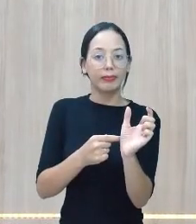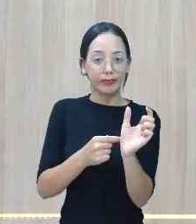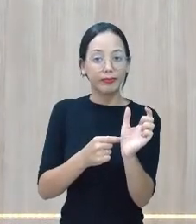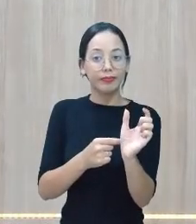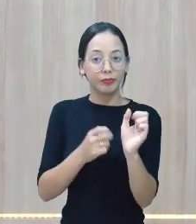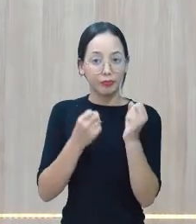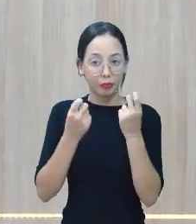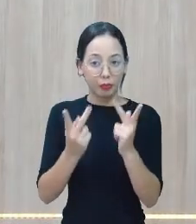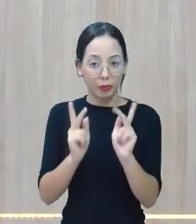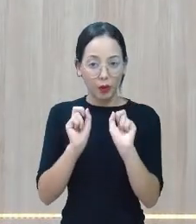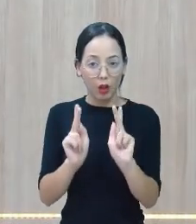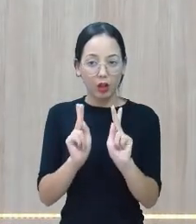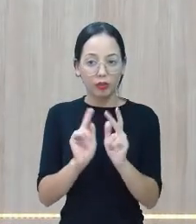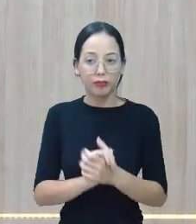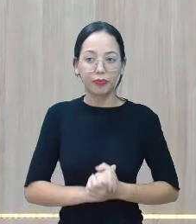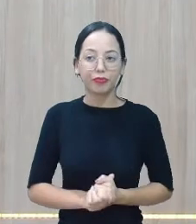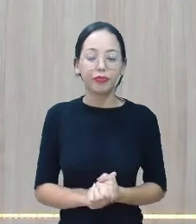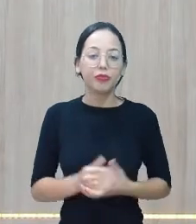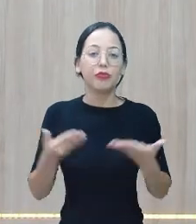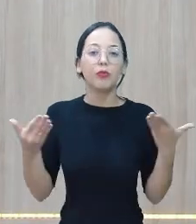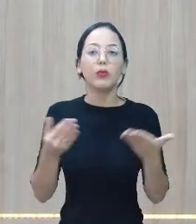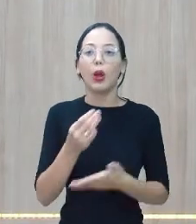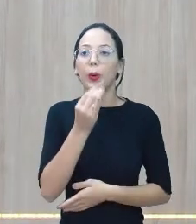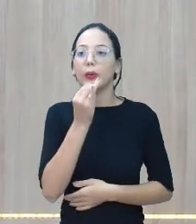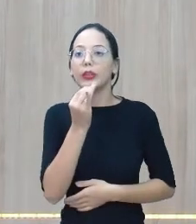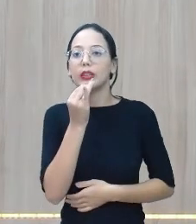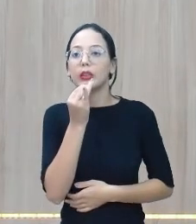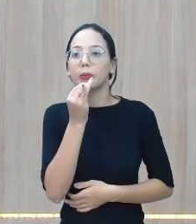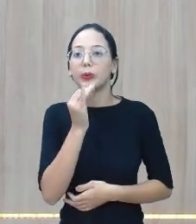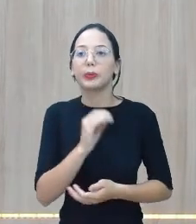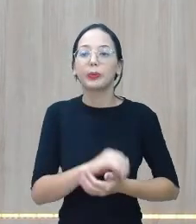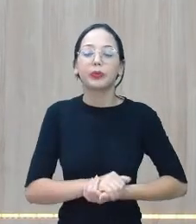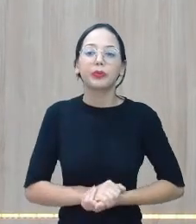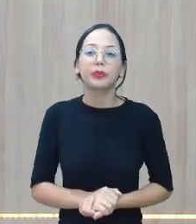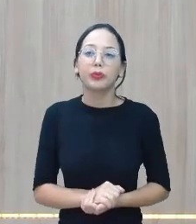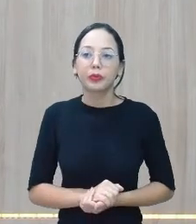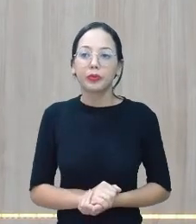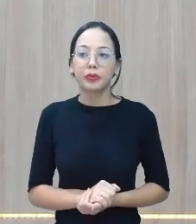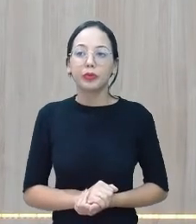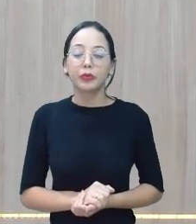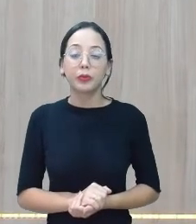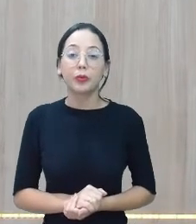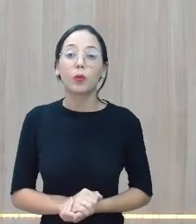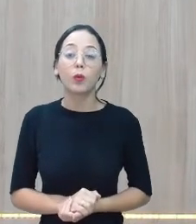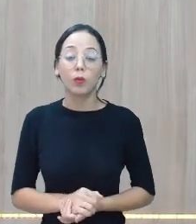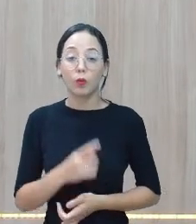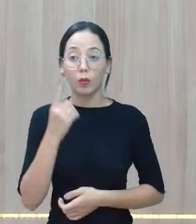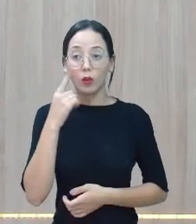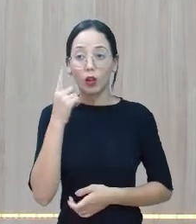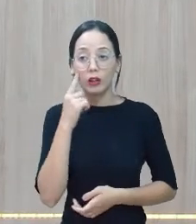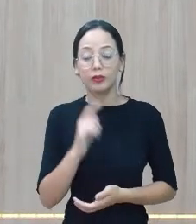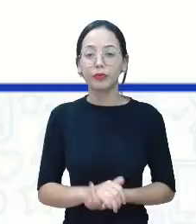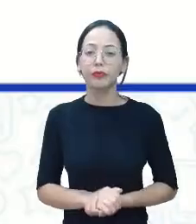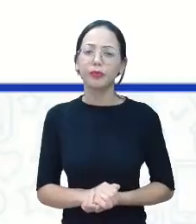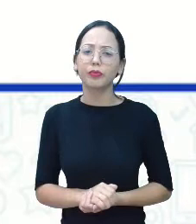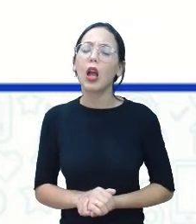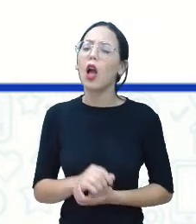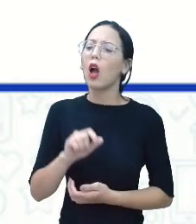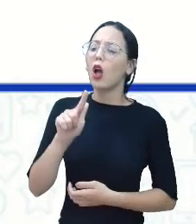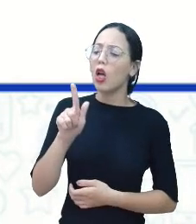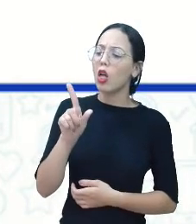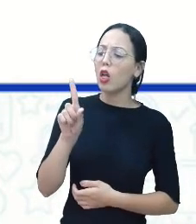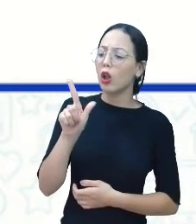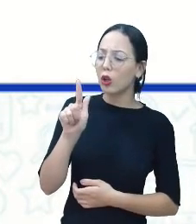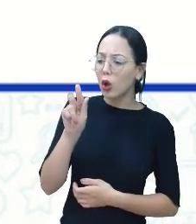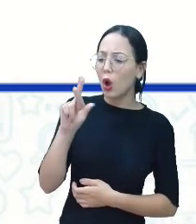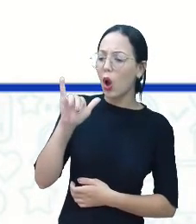Então vamos ver. Veja o exemplo a seguir. Então nós temos aqui, primeiro exemplo. Dona Glória,